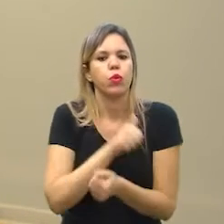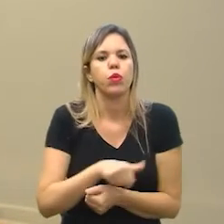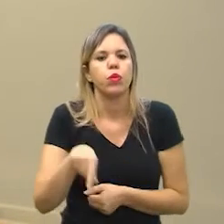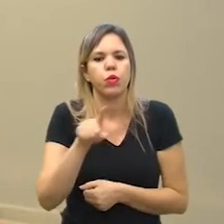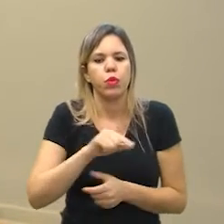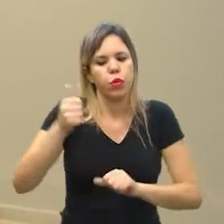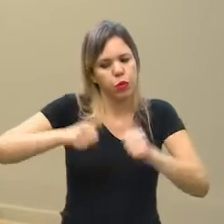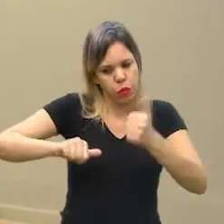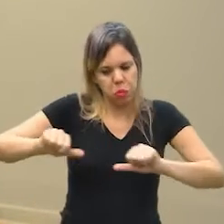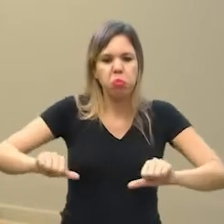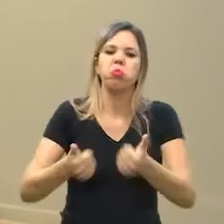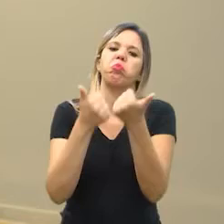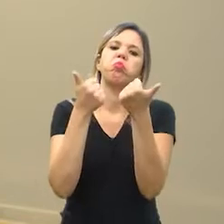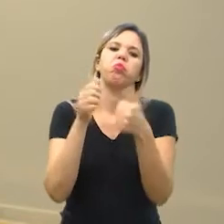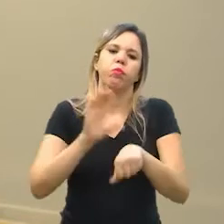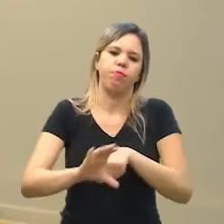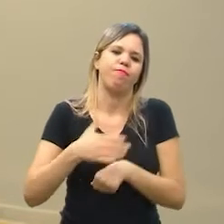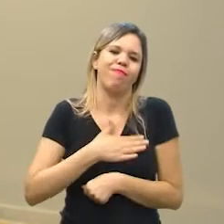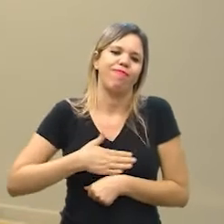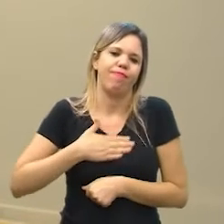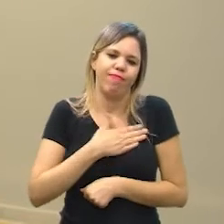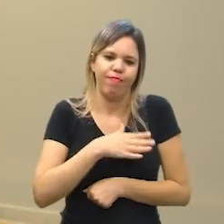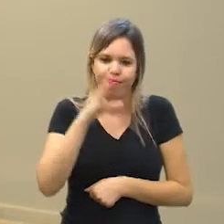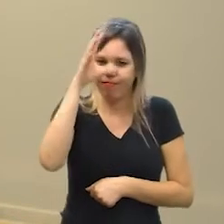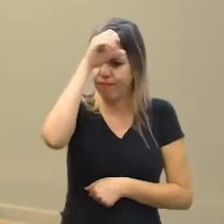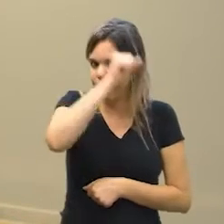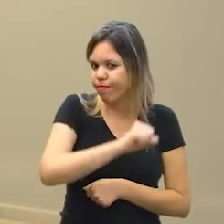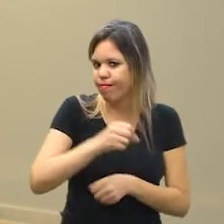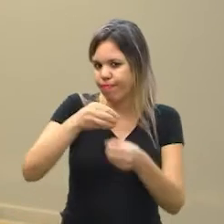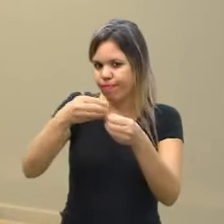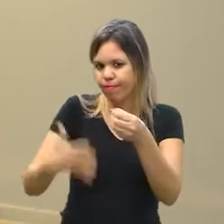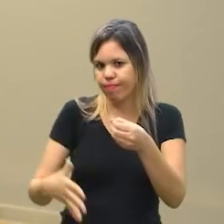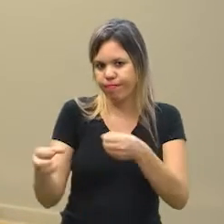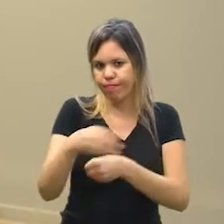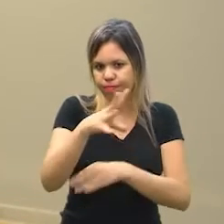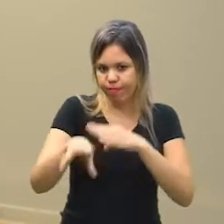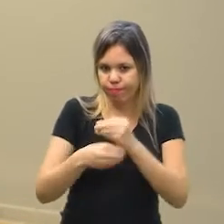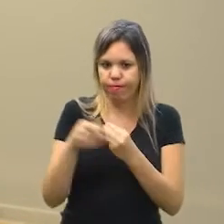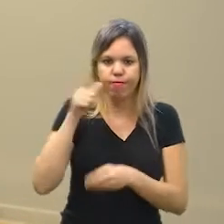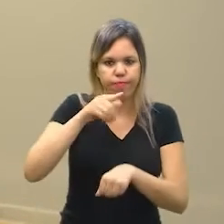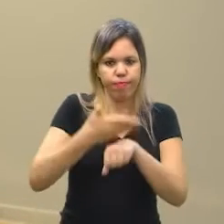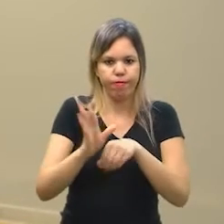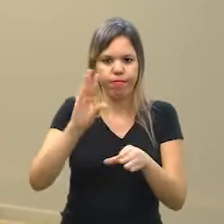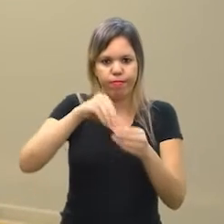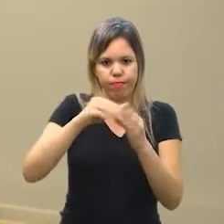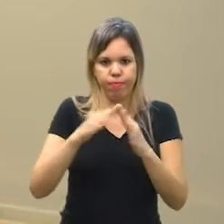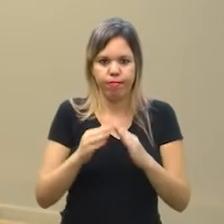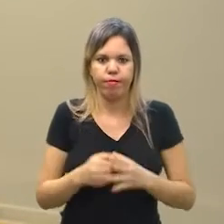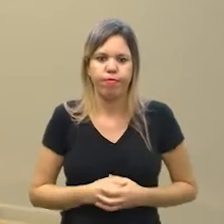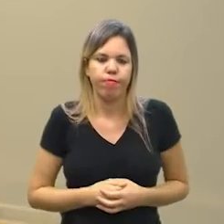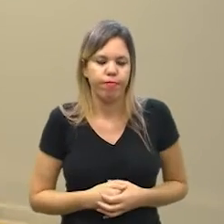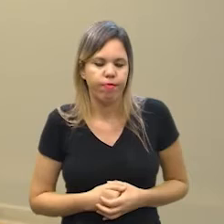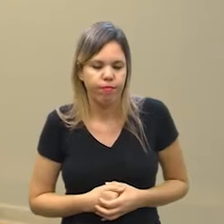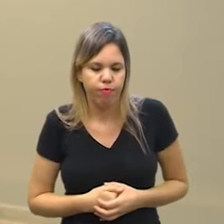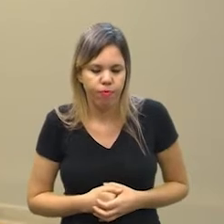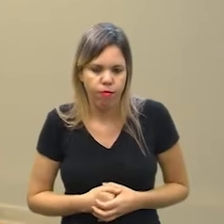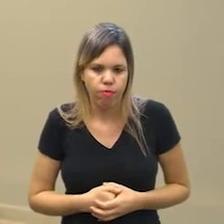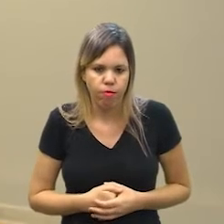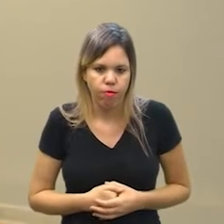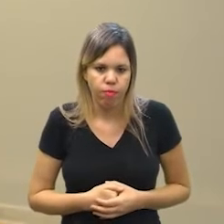elas avaliaram positivamente o curso, porque aprenderam conteúdos novos que vão conseguir aplicar dentro das suas residências.